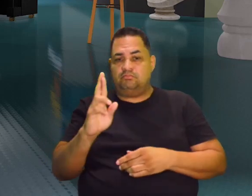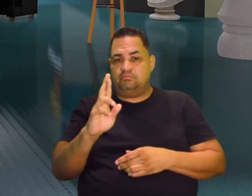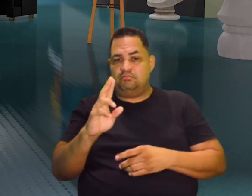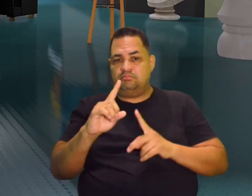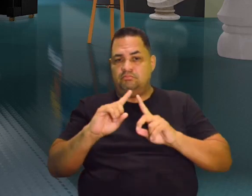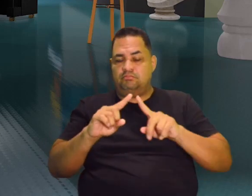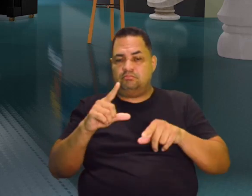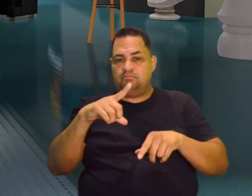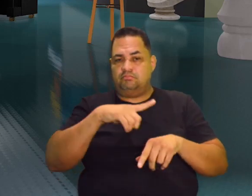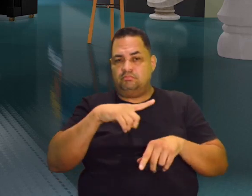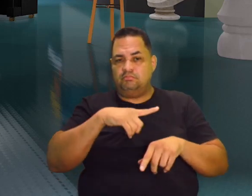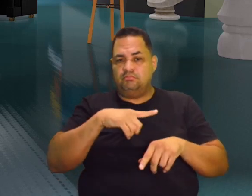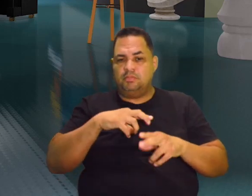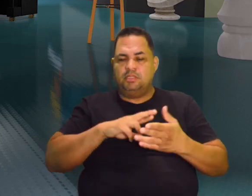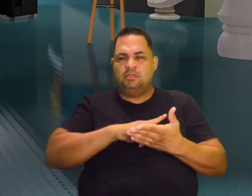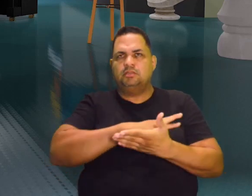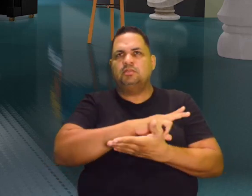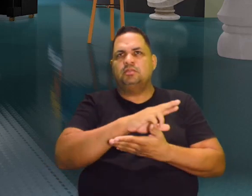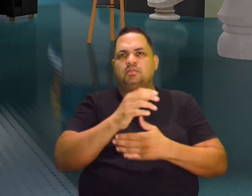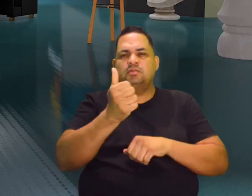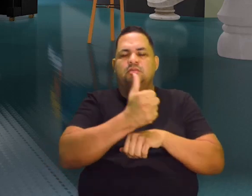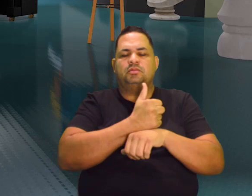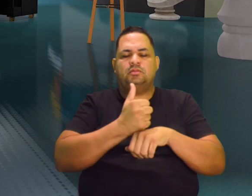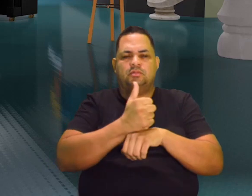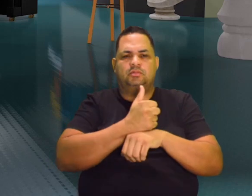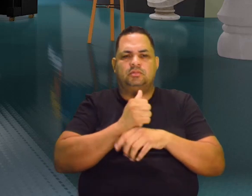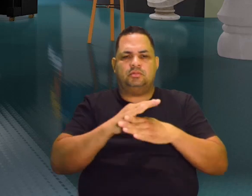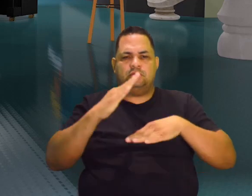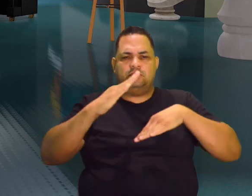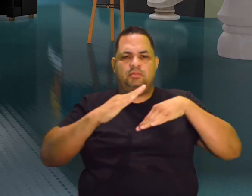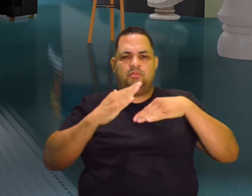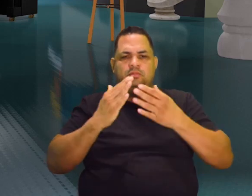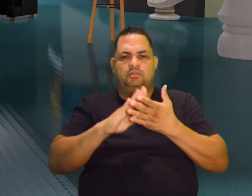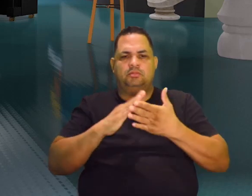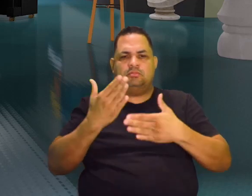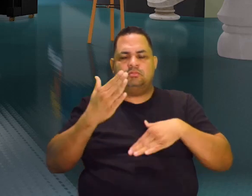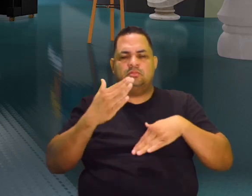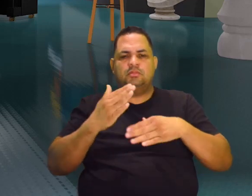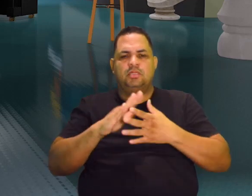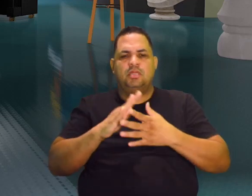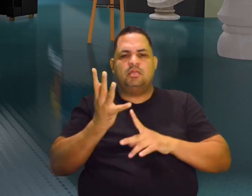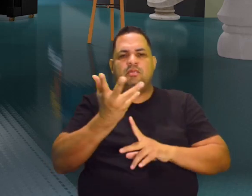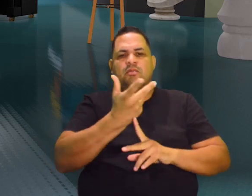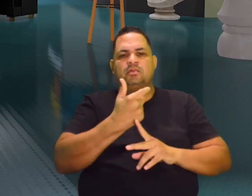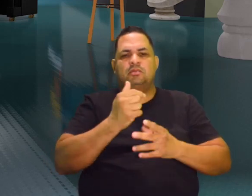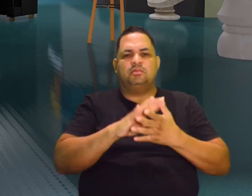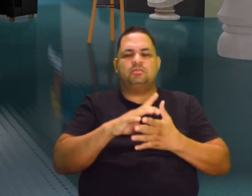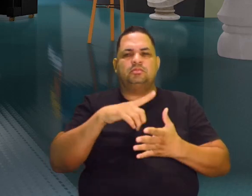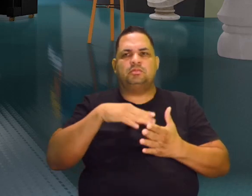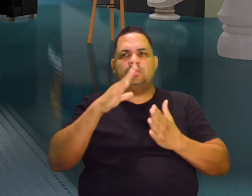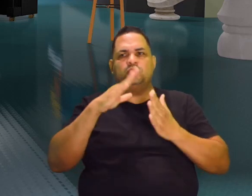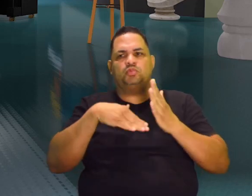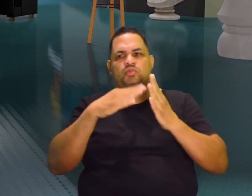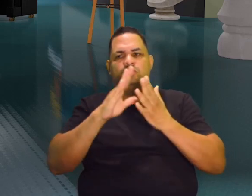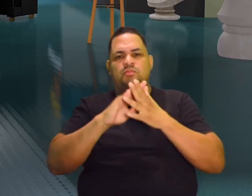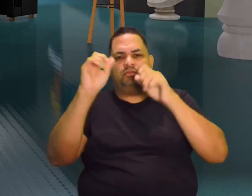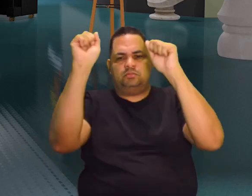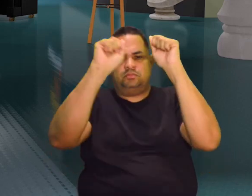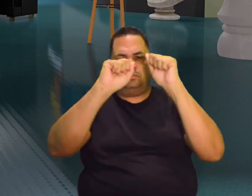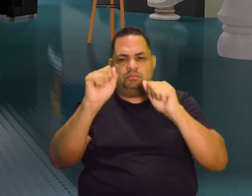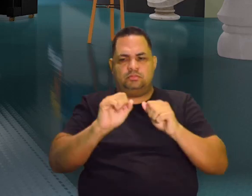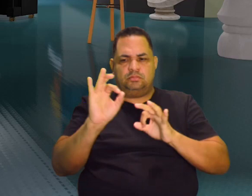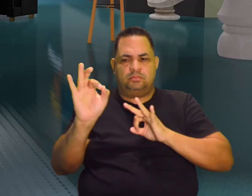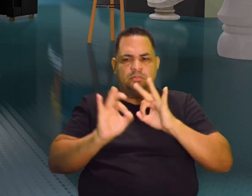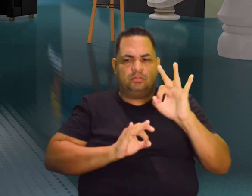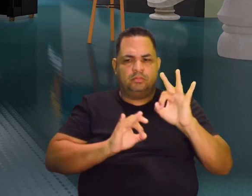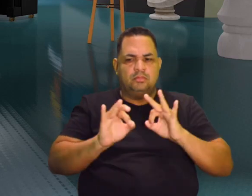houve, né, muitos artistas que produziam trabalhos, tanto esculturas como pinturas, ornamentação das